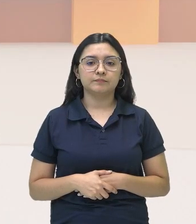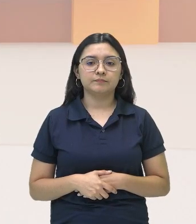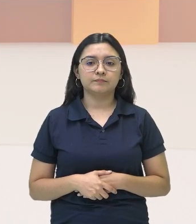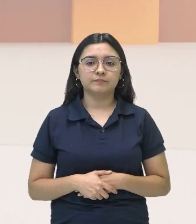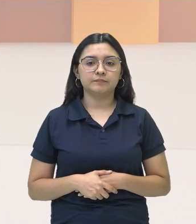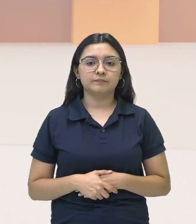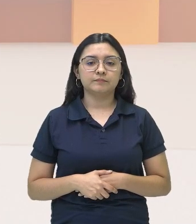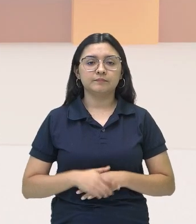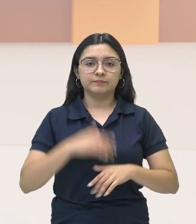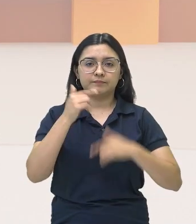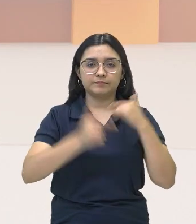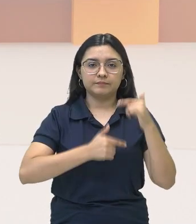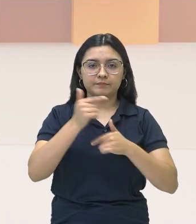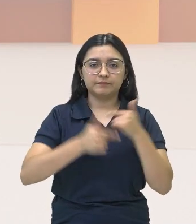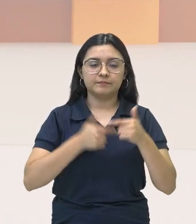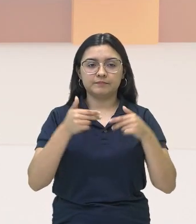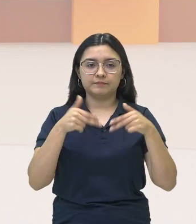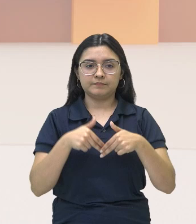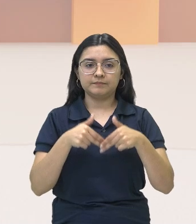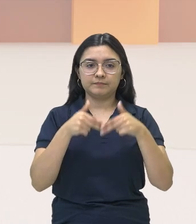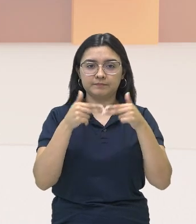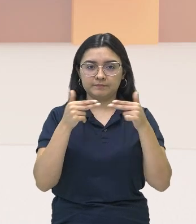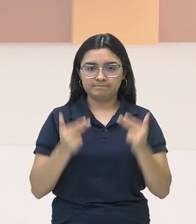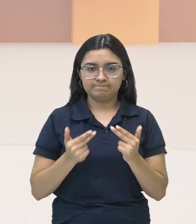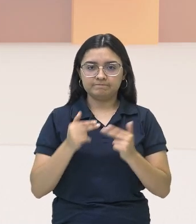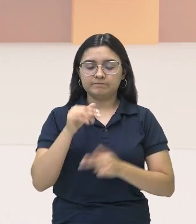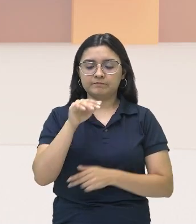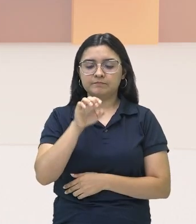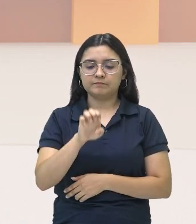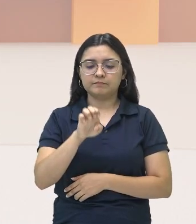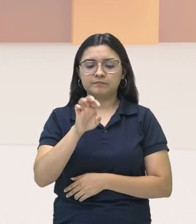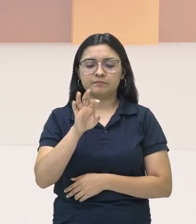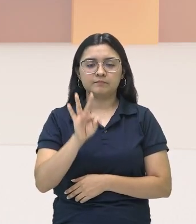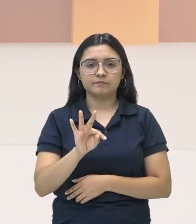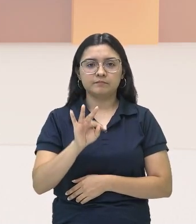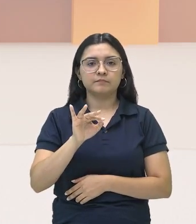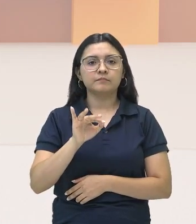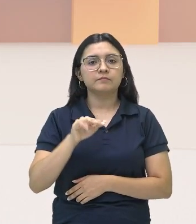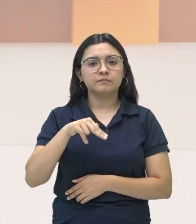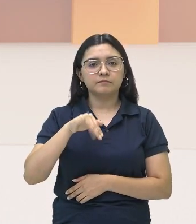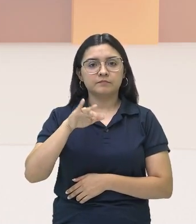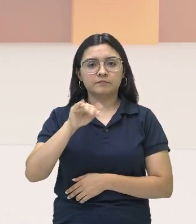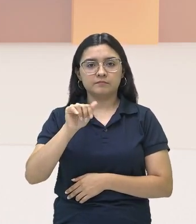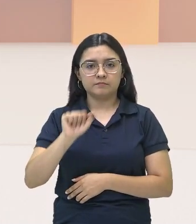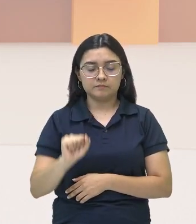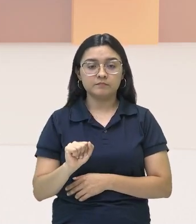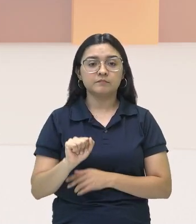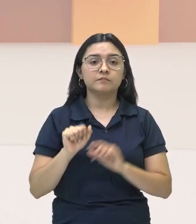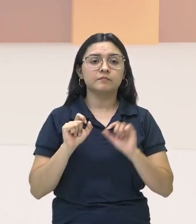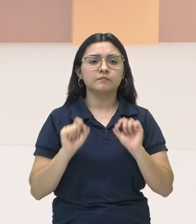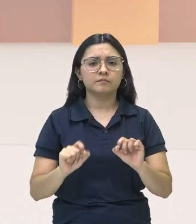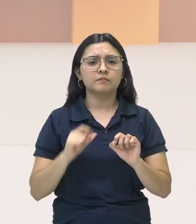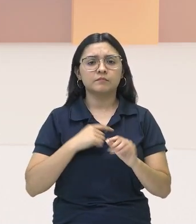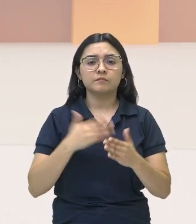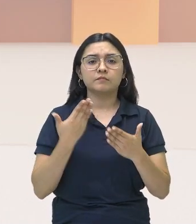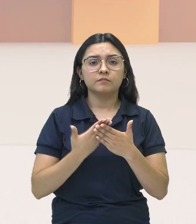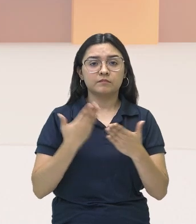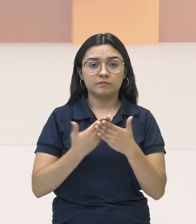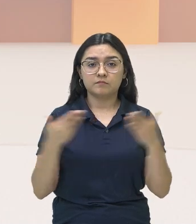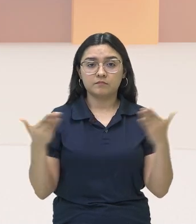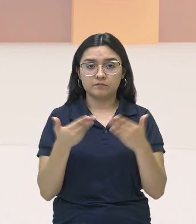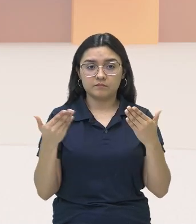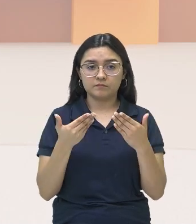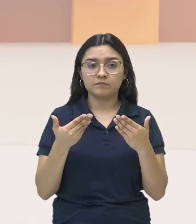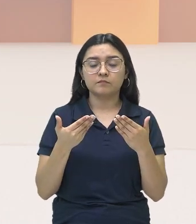Trabalho e etnias. Olha só, que tema interessante, hein? Nós vamos trabalhar nessa aula de hoje, né? Nós